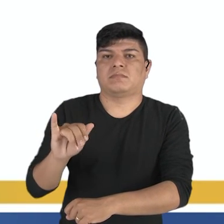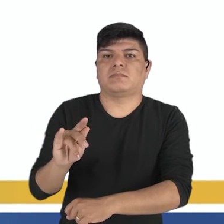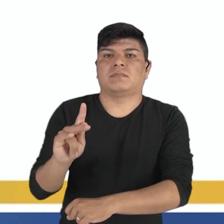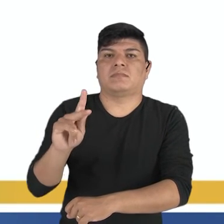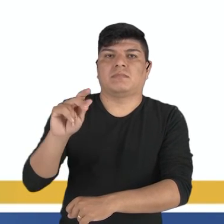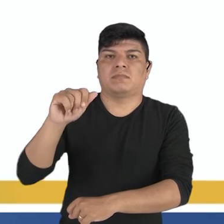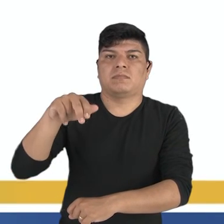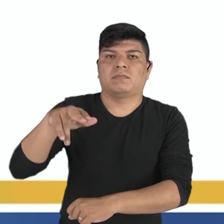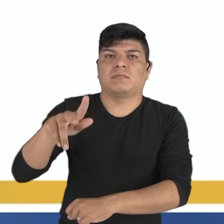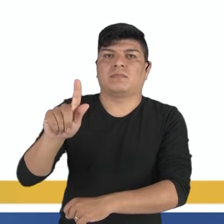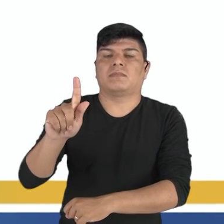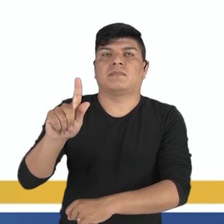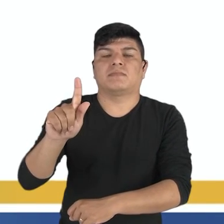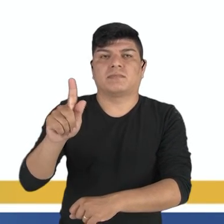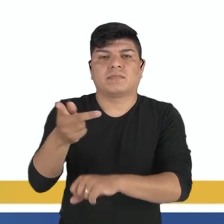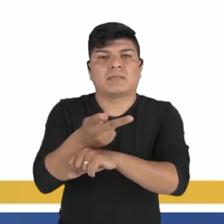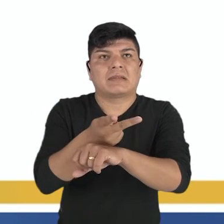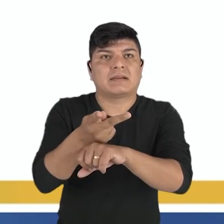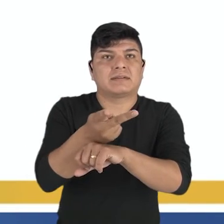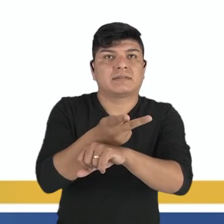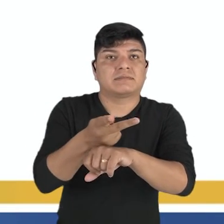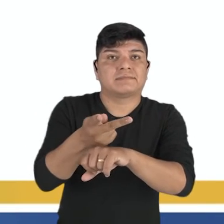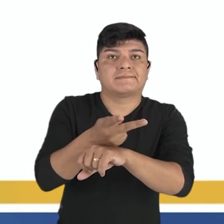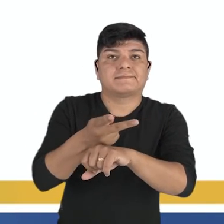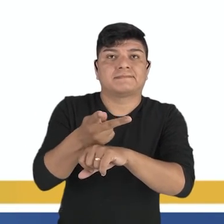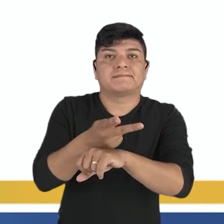Procurem aí para mim.